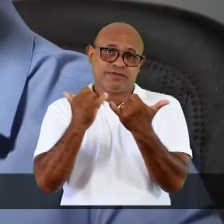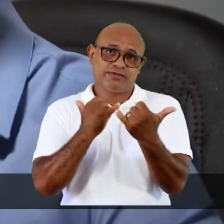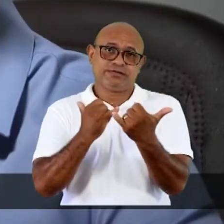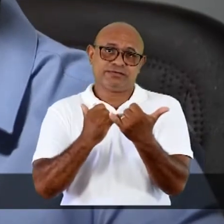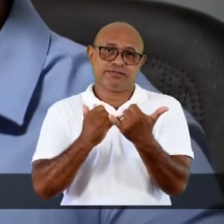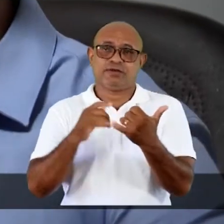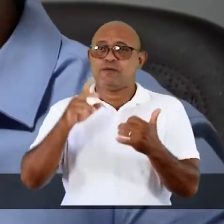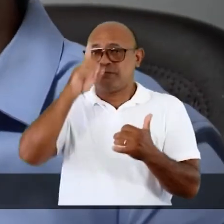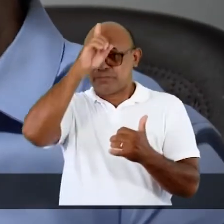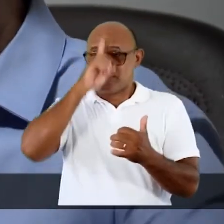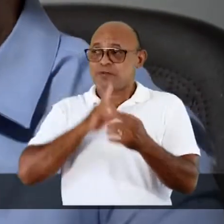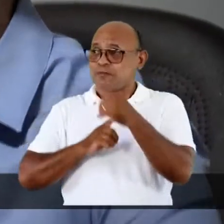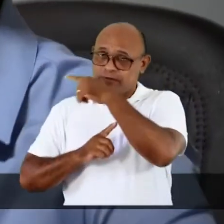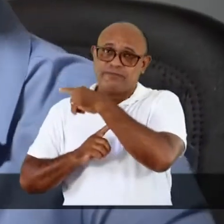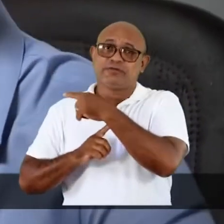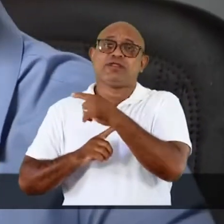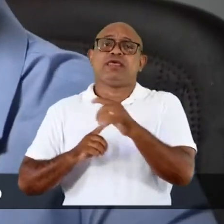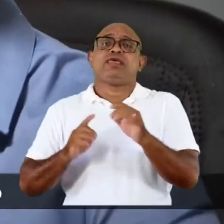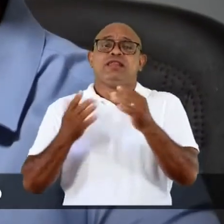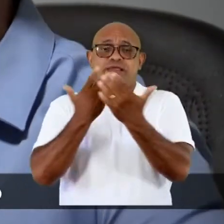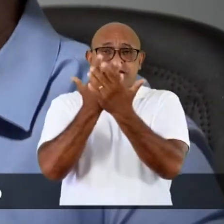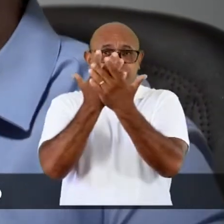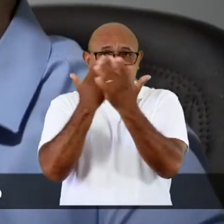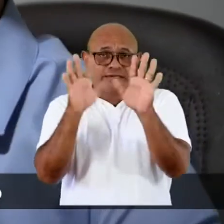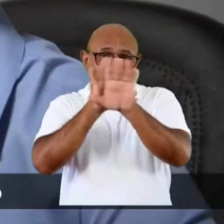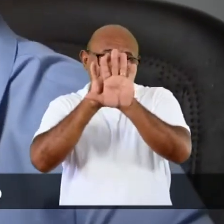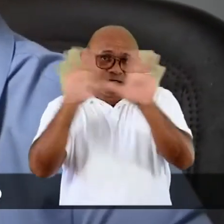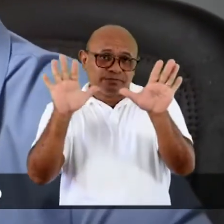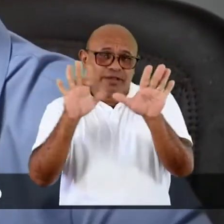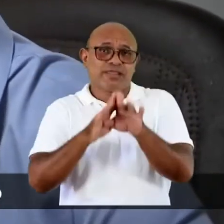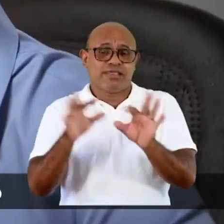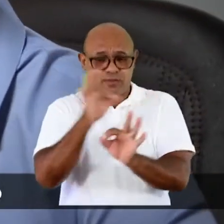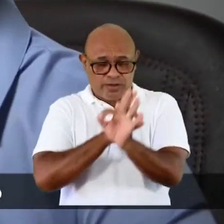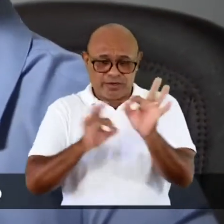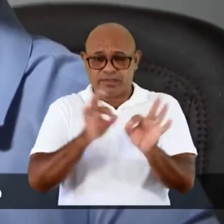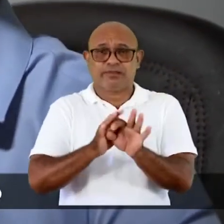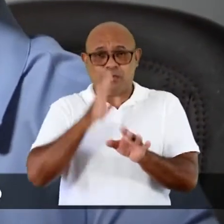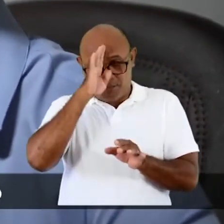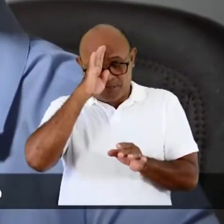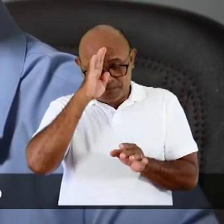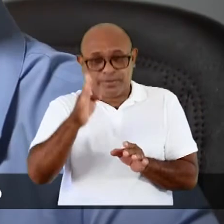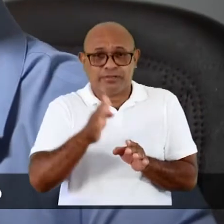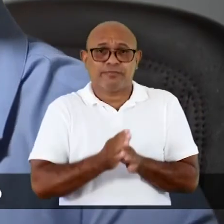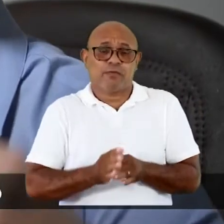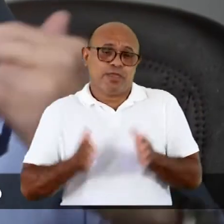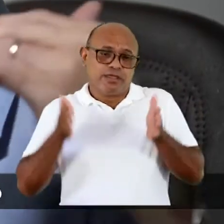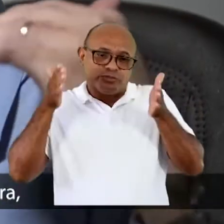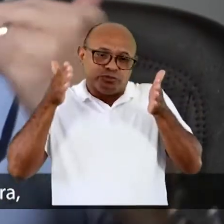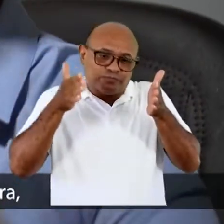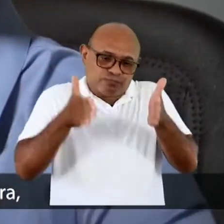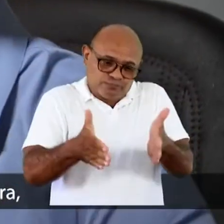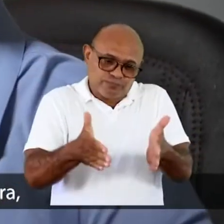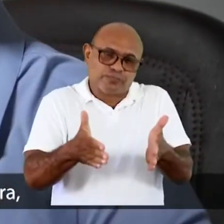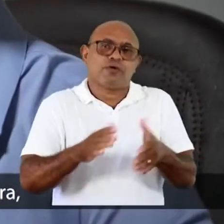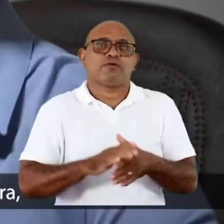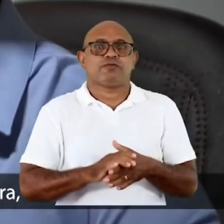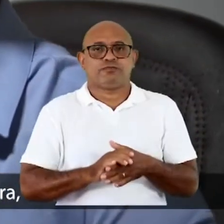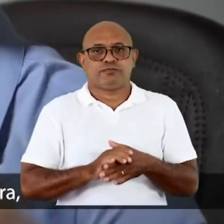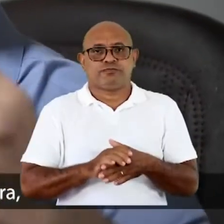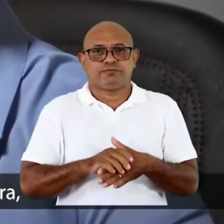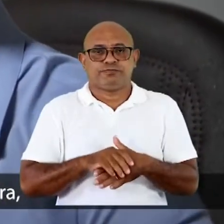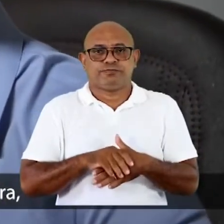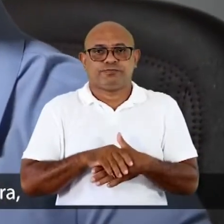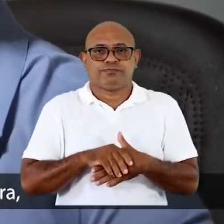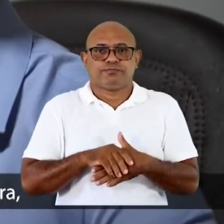perfil. Um perfil que demanda transparência, demanda organização e demanda, acima de tudo, olhar para